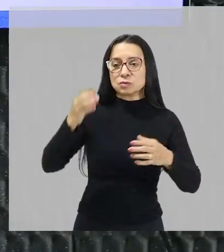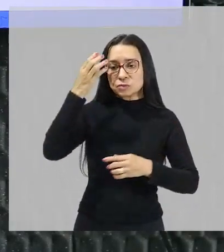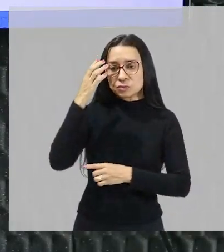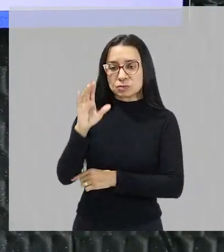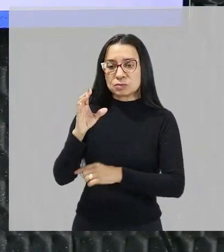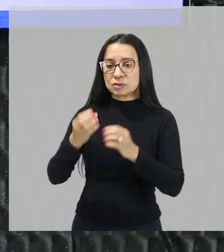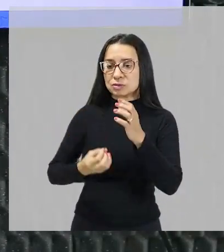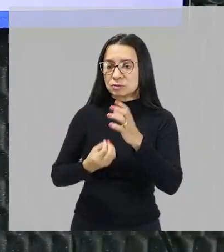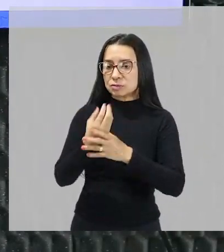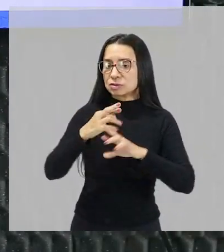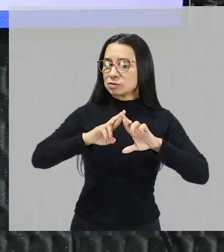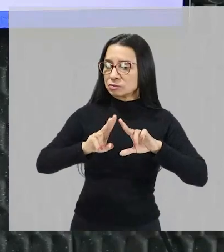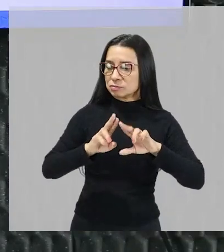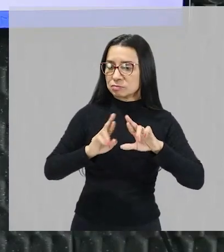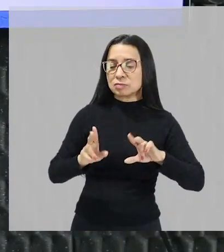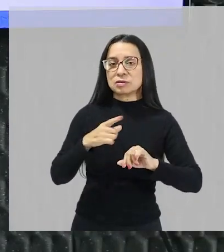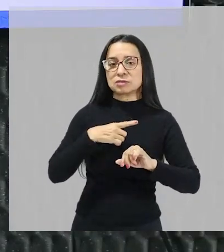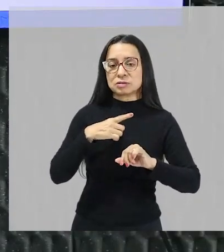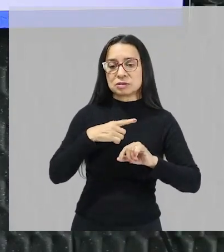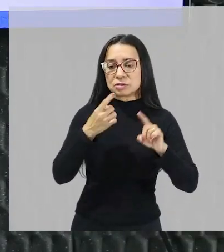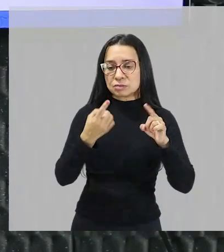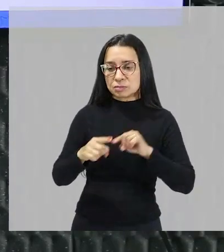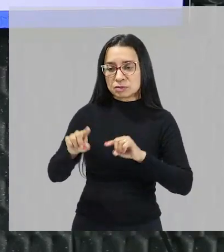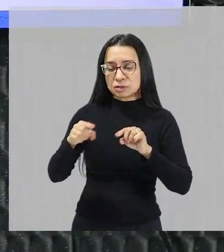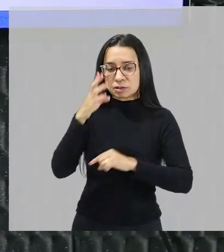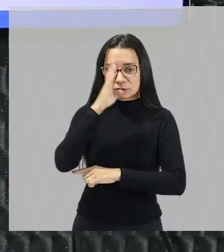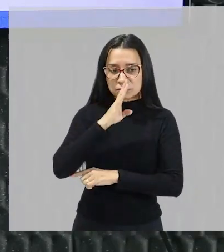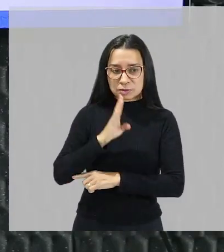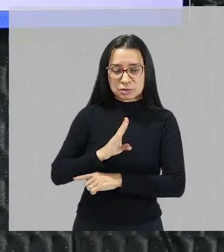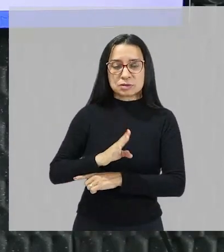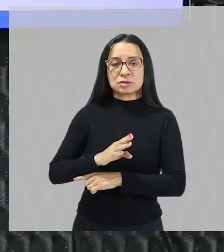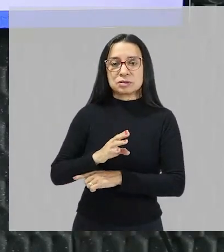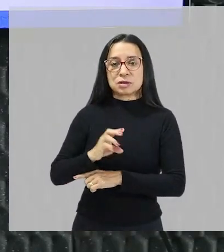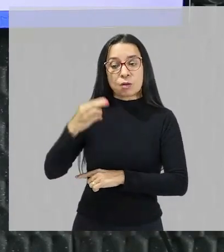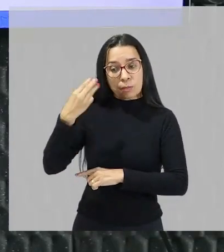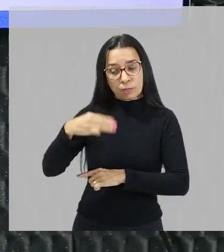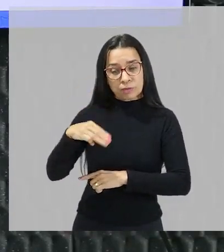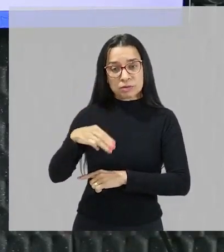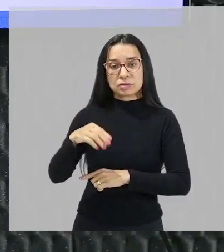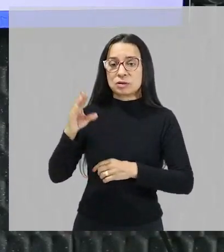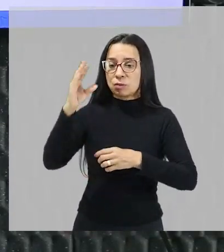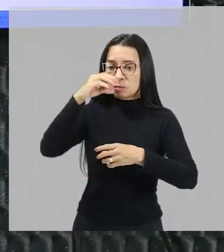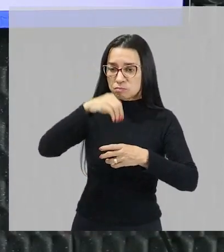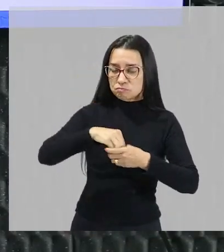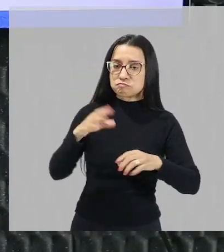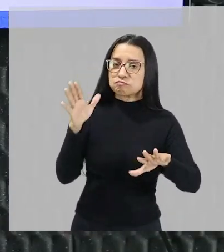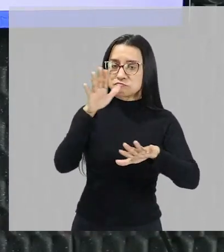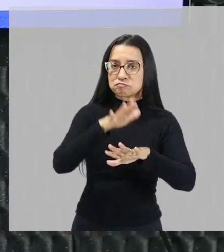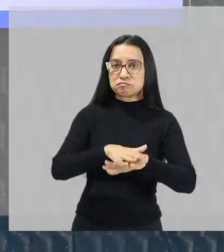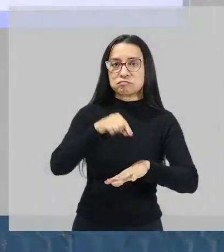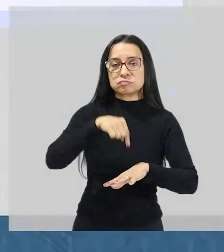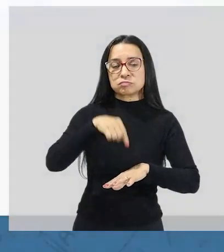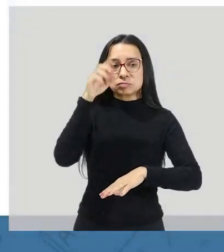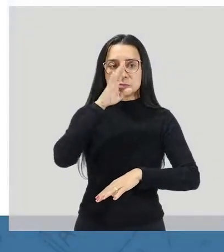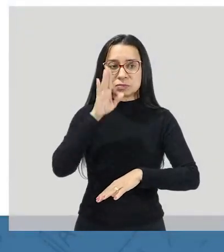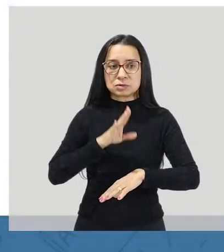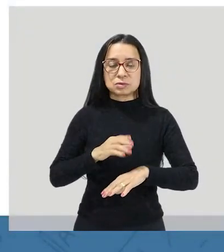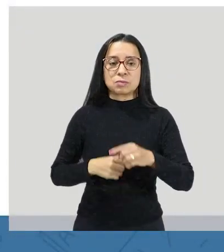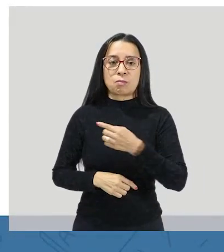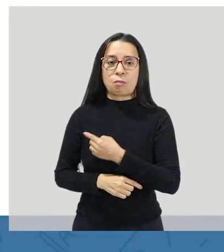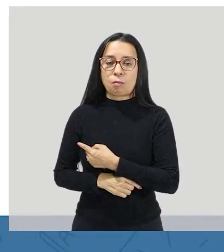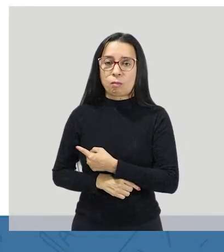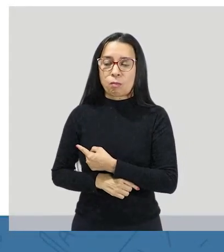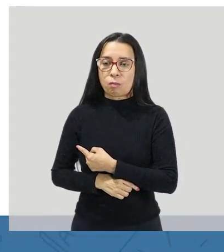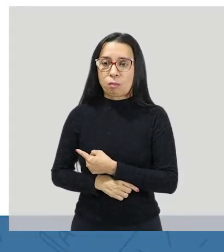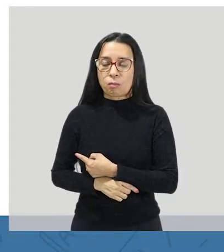diferentes que compõem ali a musicalidade brasileira. O Maranhão está incluído no Brasil. diluição de modelos estéticos internacionais na